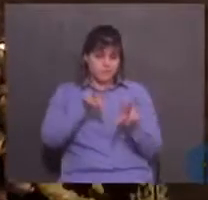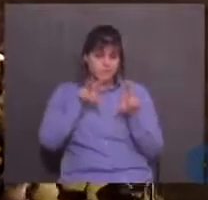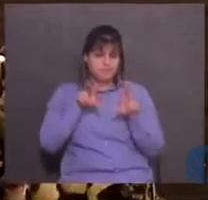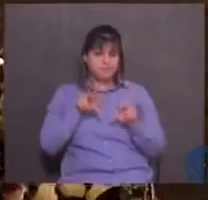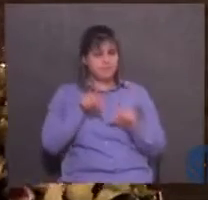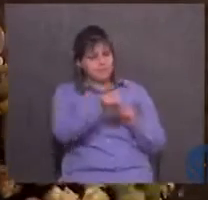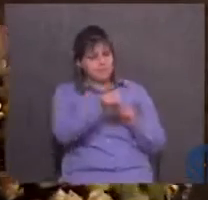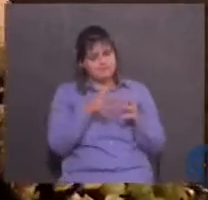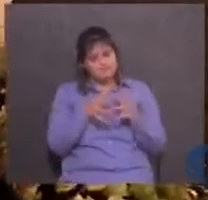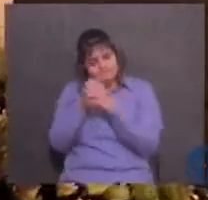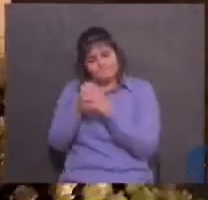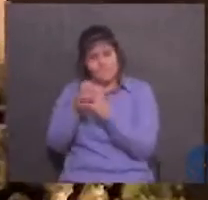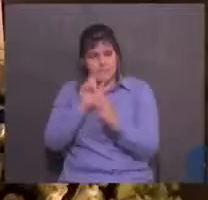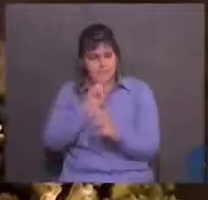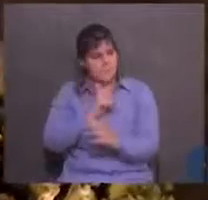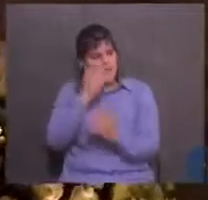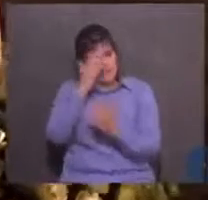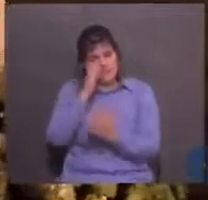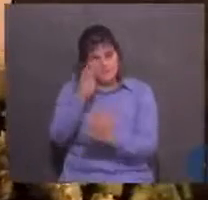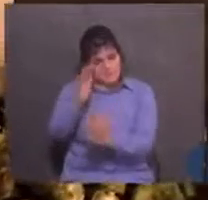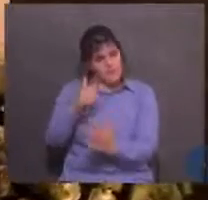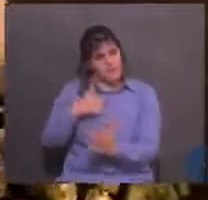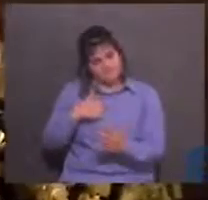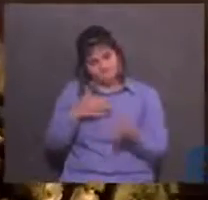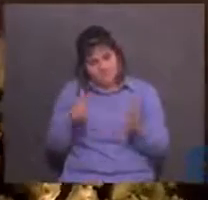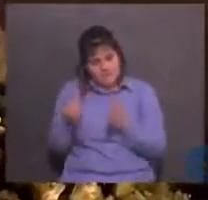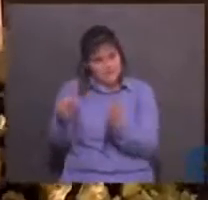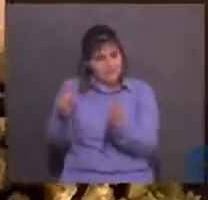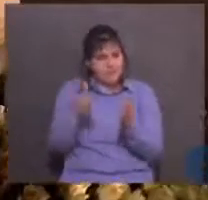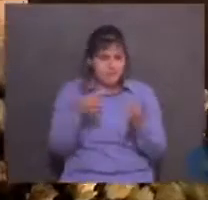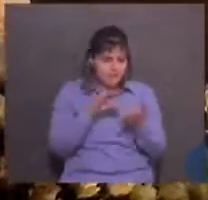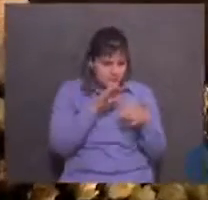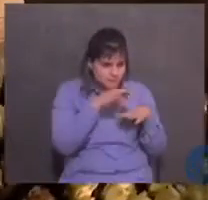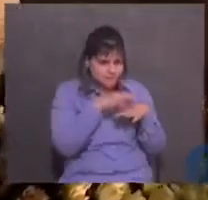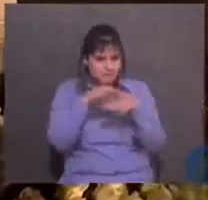refúgio e o caminho que te conduzirá até Deus.